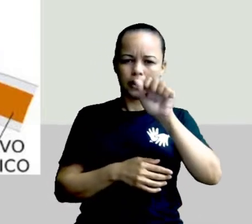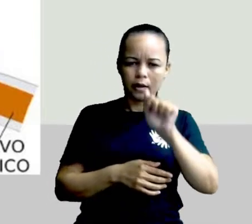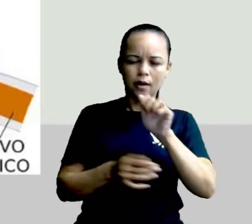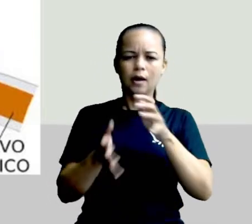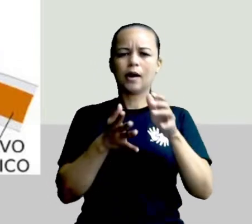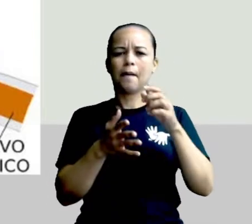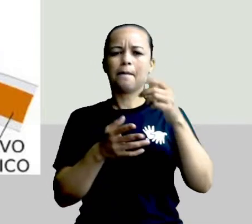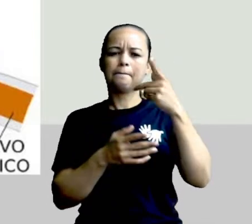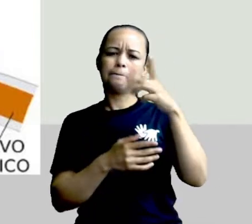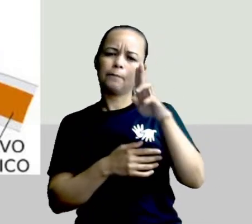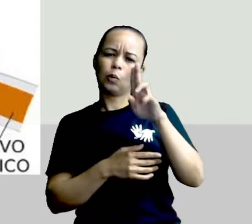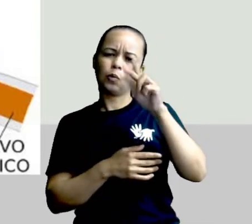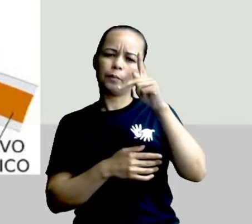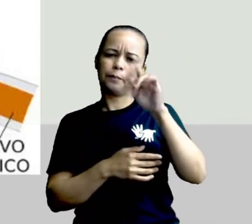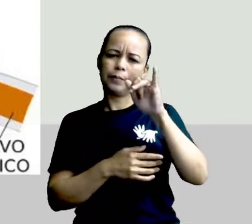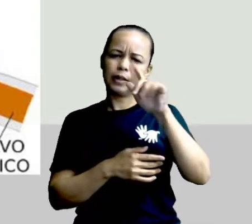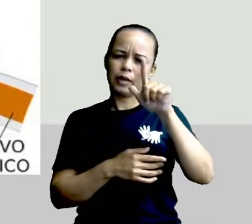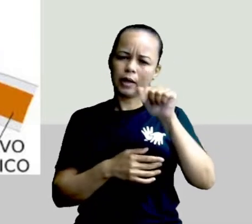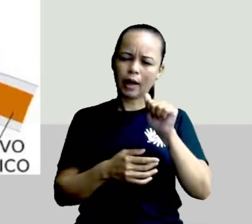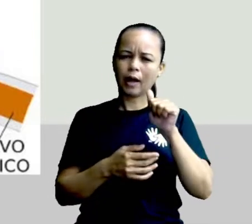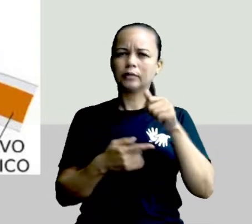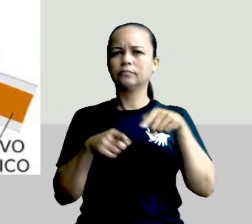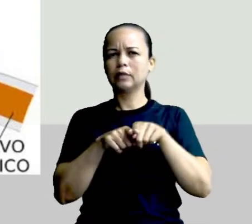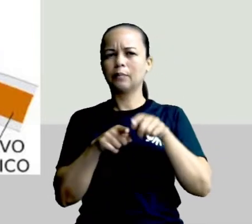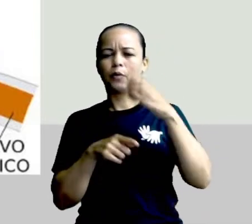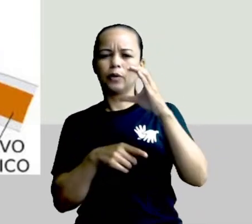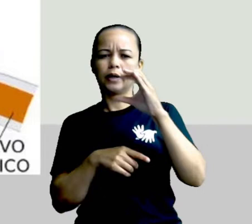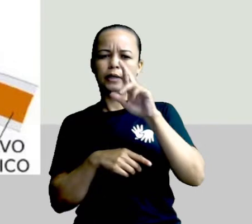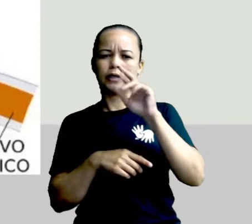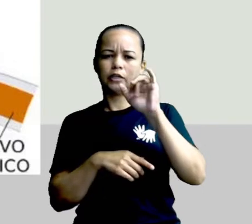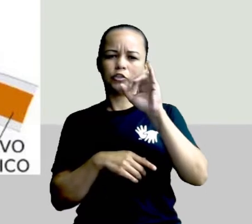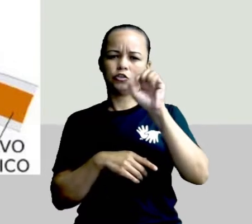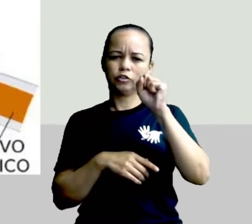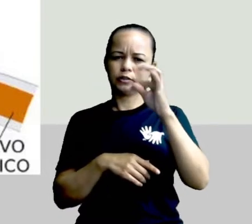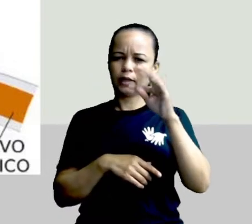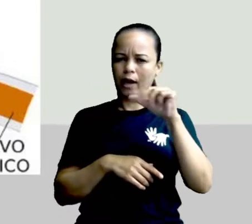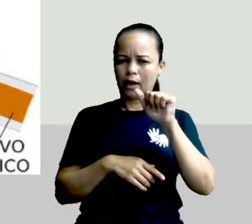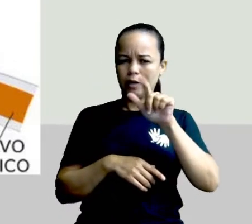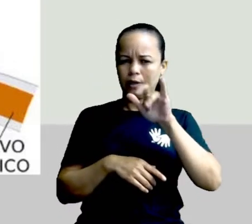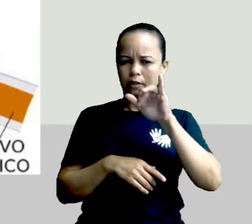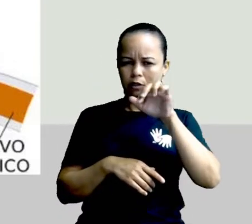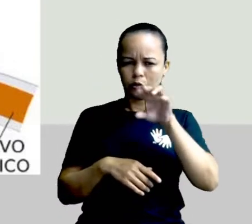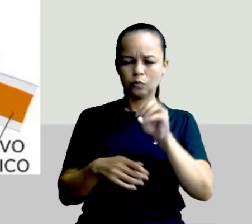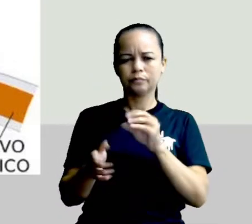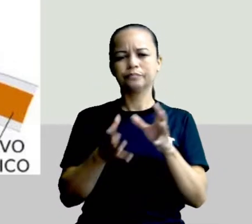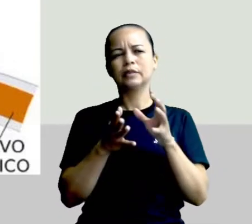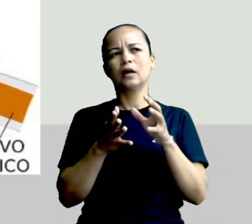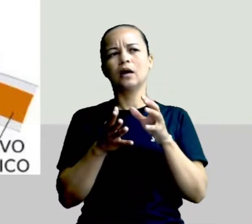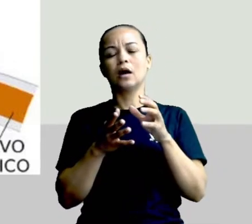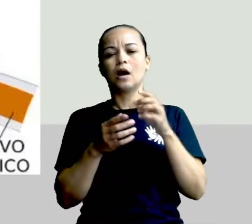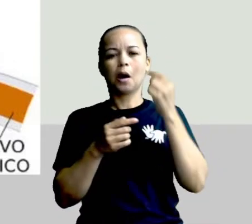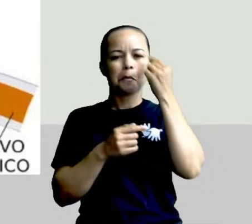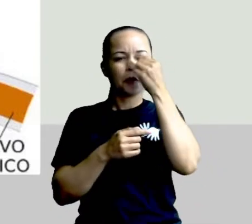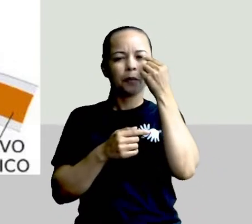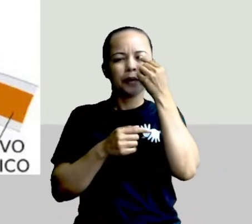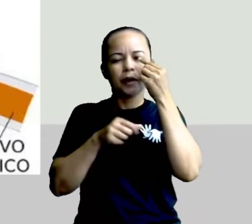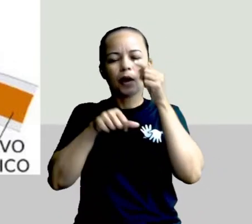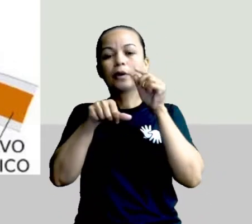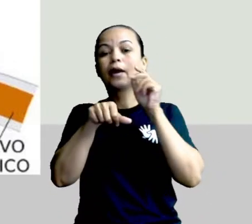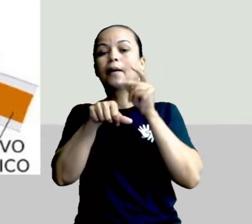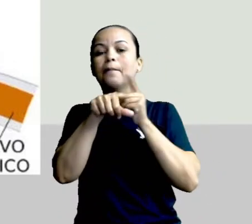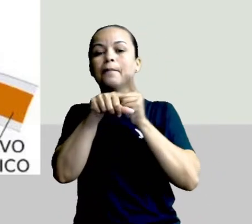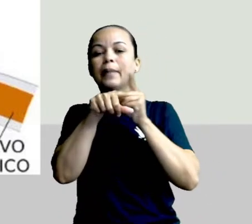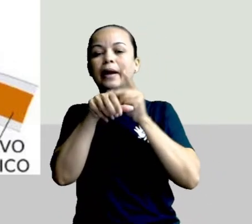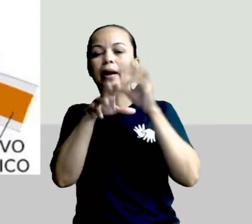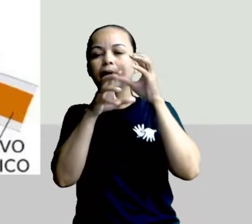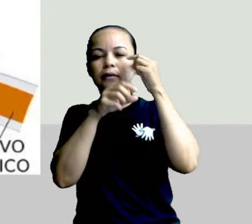córnea, tá? Você tem a pupila, você tem o cristalino e tem a íris. Gente, a pupila,